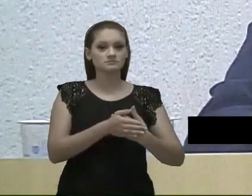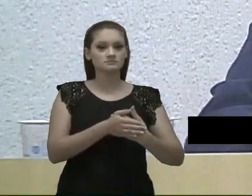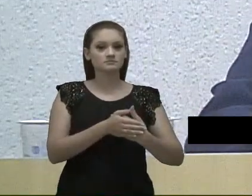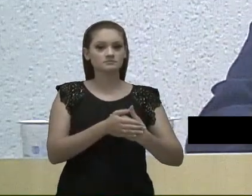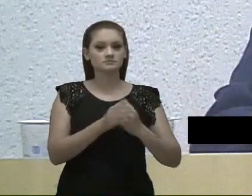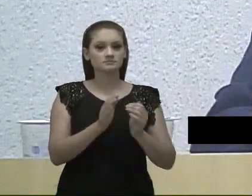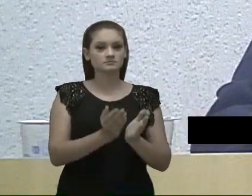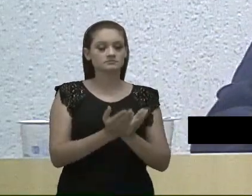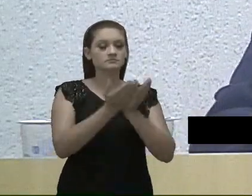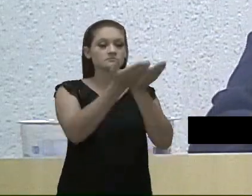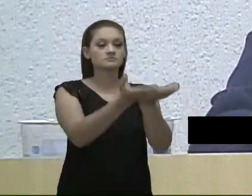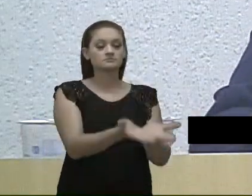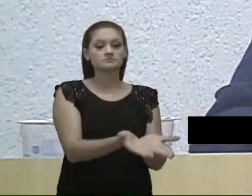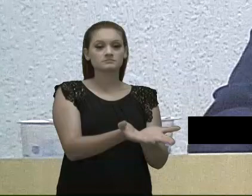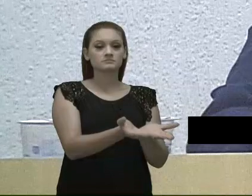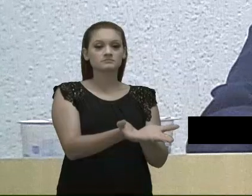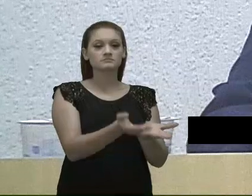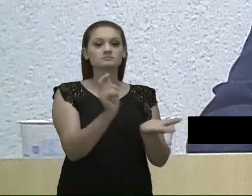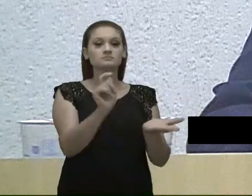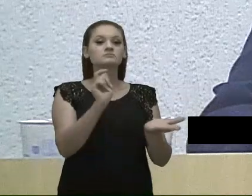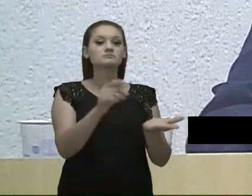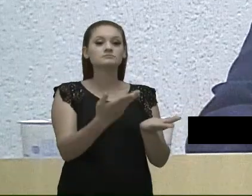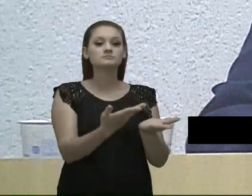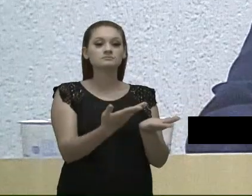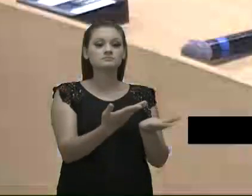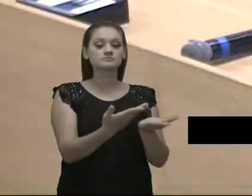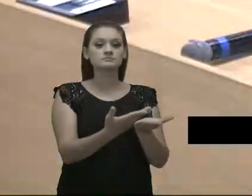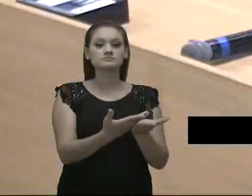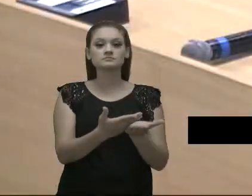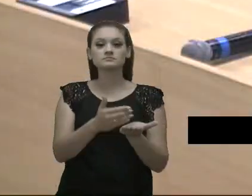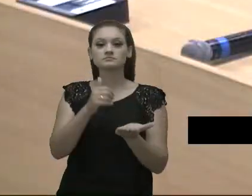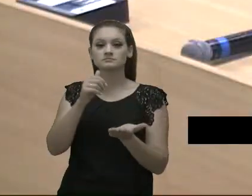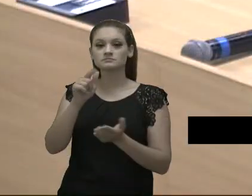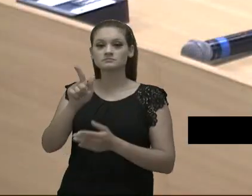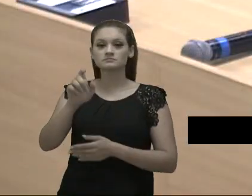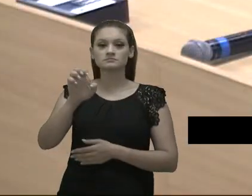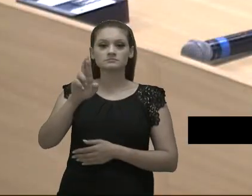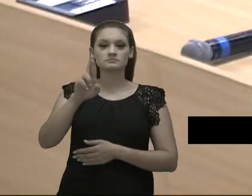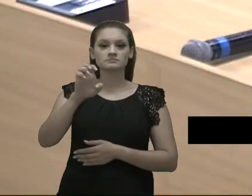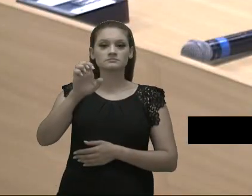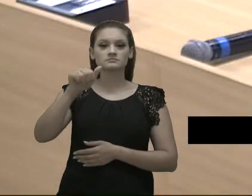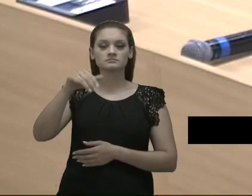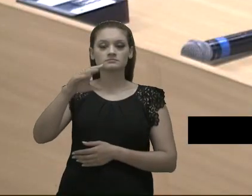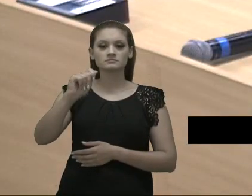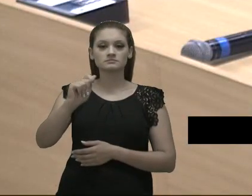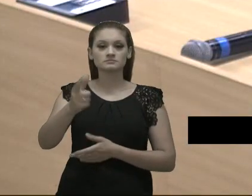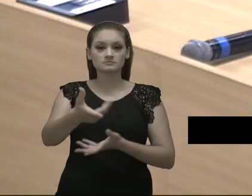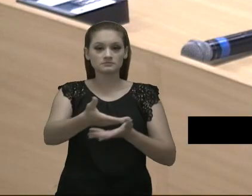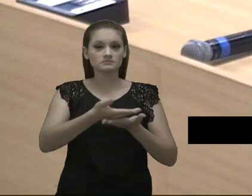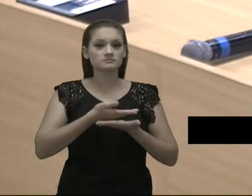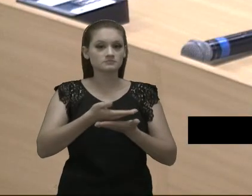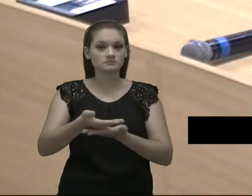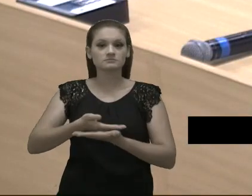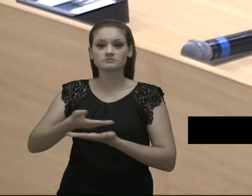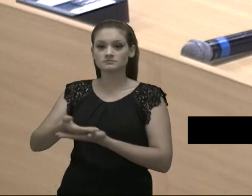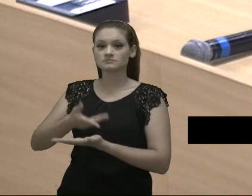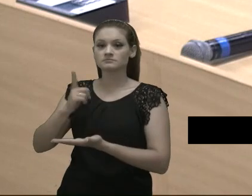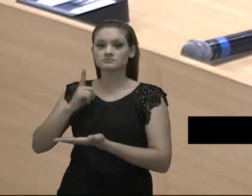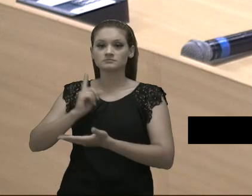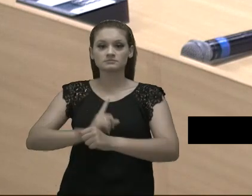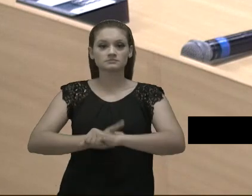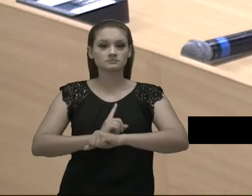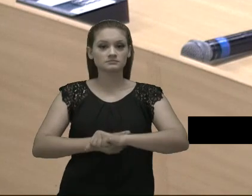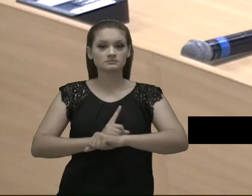mão de quem, por exemplo, o malote que foi feito na sala da senhora? Na mão da gerência. Ela estava recolhendo todas as provas, porque tinha prazo de